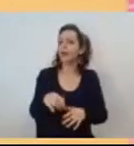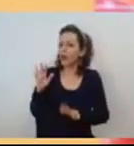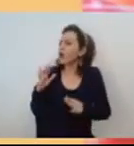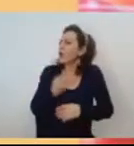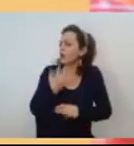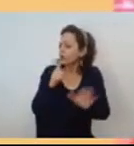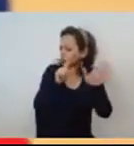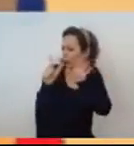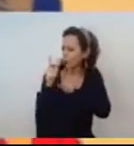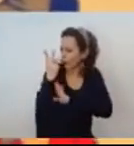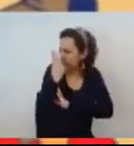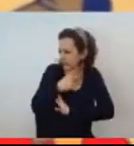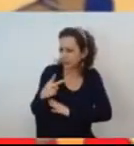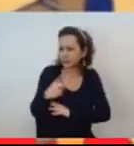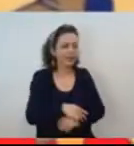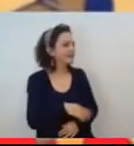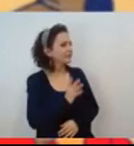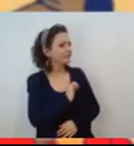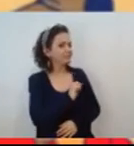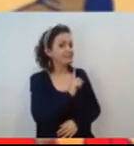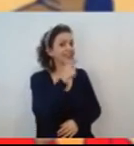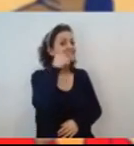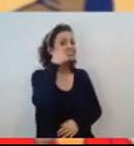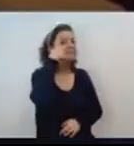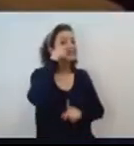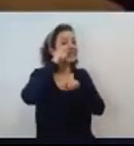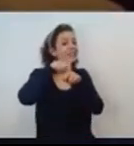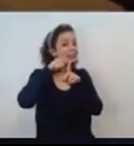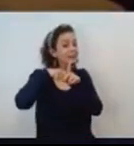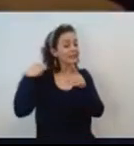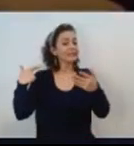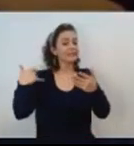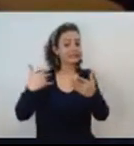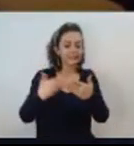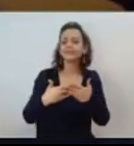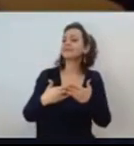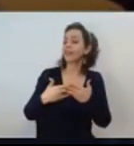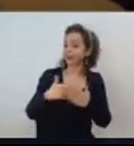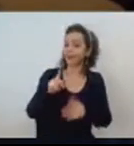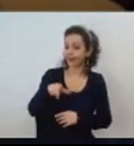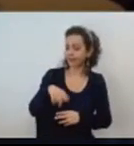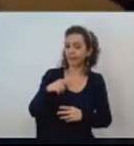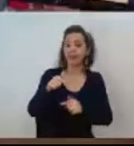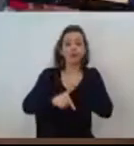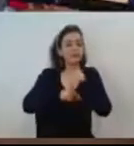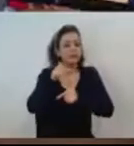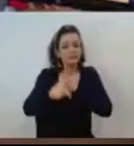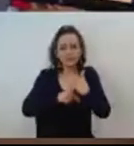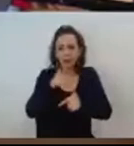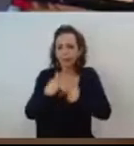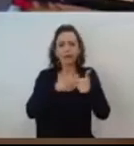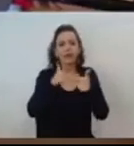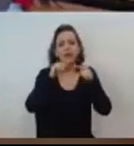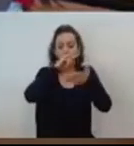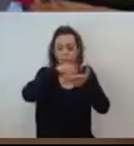para poder chegar nesse documento e com muito conhecimento técnico para a gente poder avançar é um documento que traz melhorias na a cada ano para